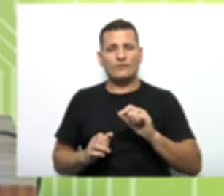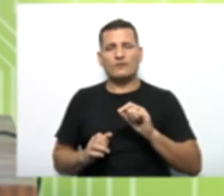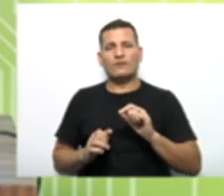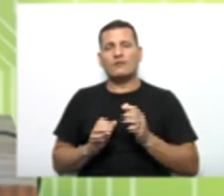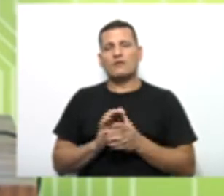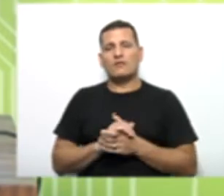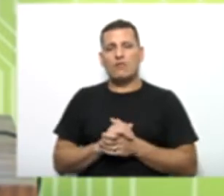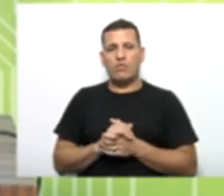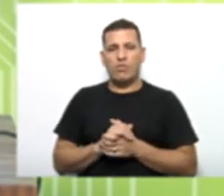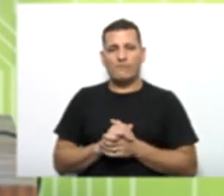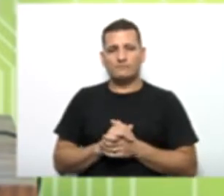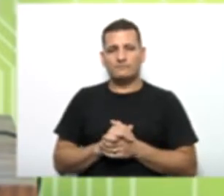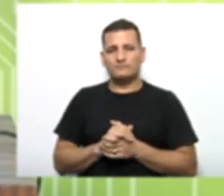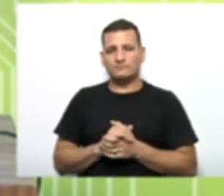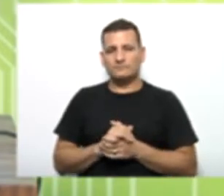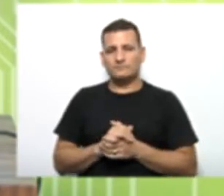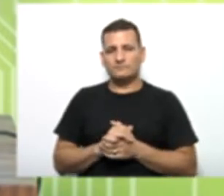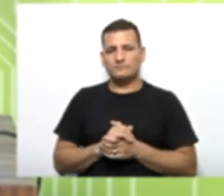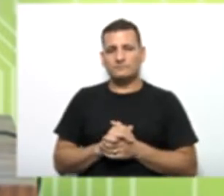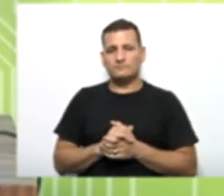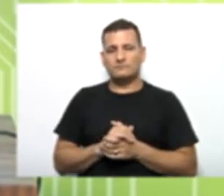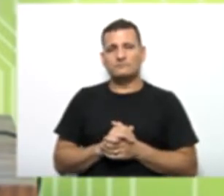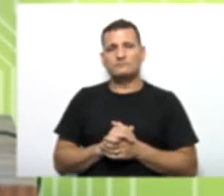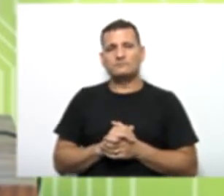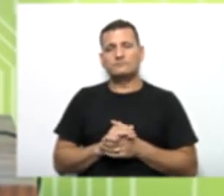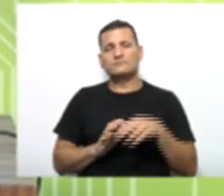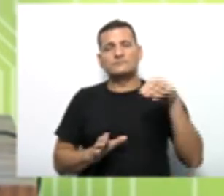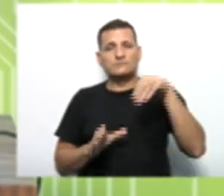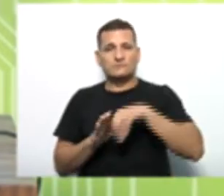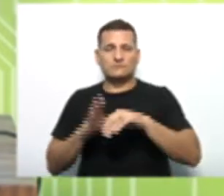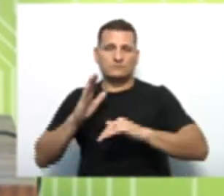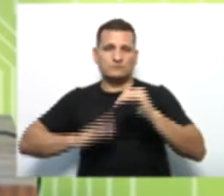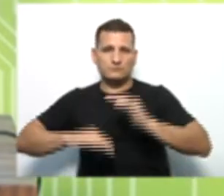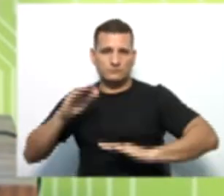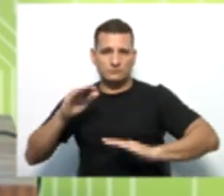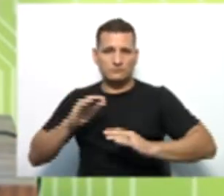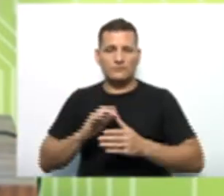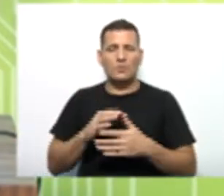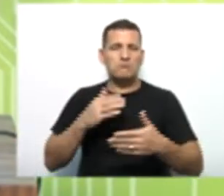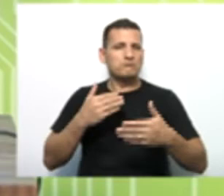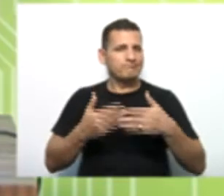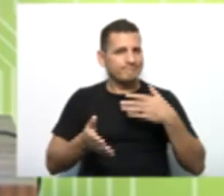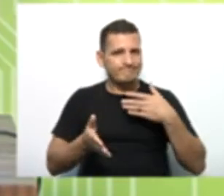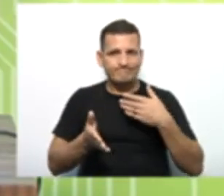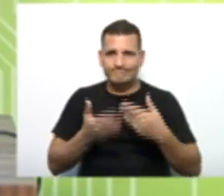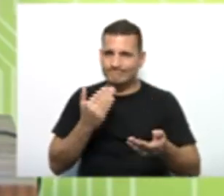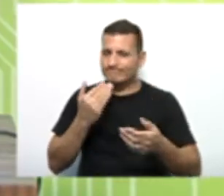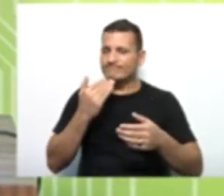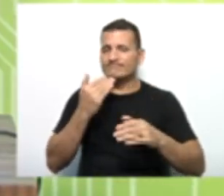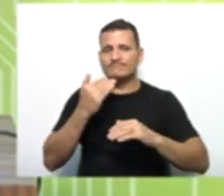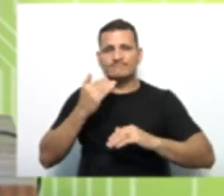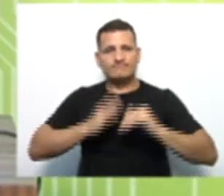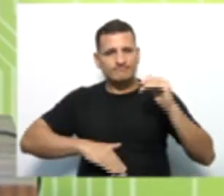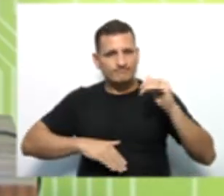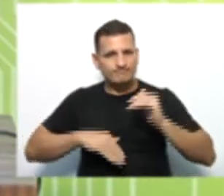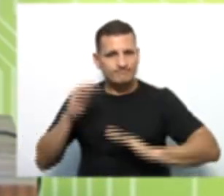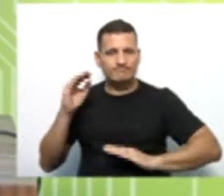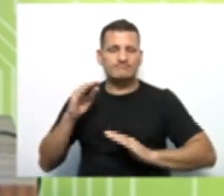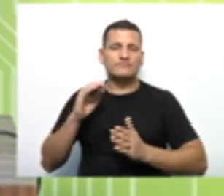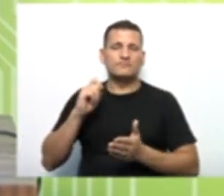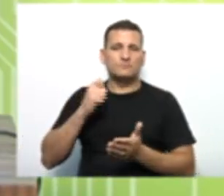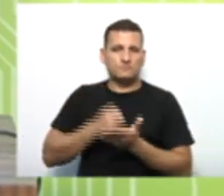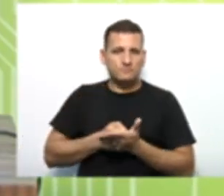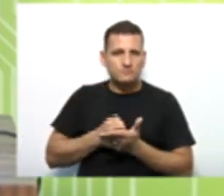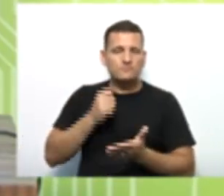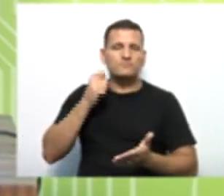passa totalmente pelo exercício da nossa profissão. Qualquer que seja a profissão, é exigido um